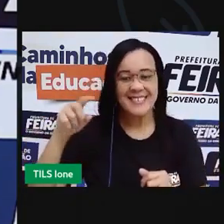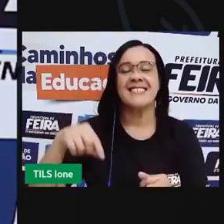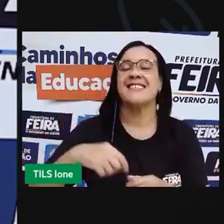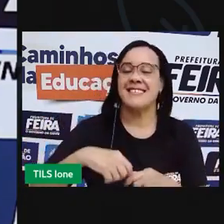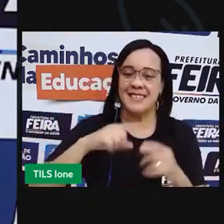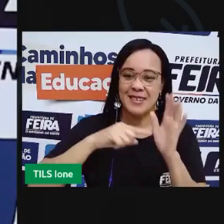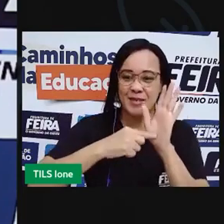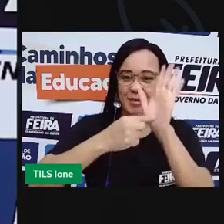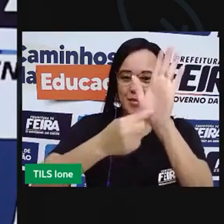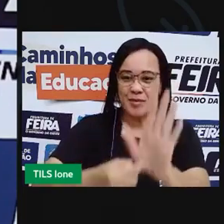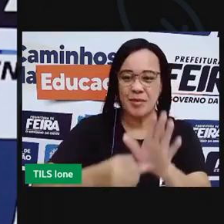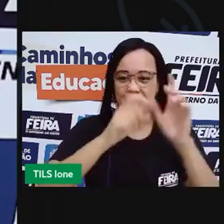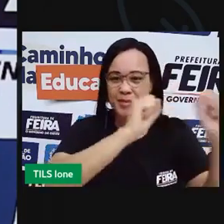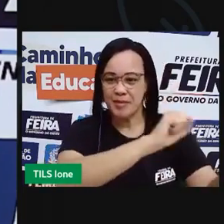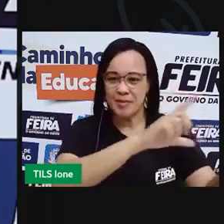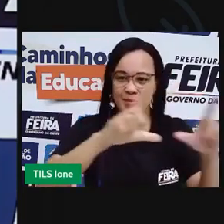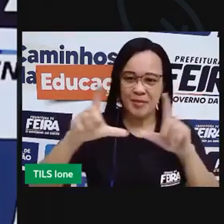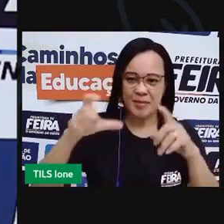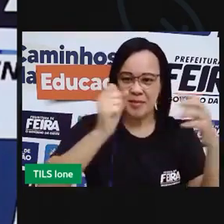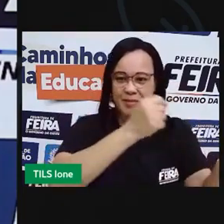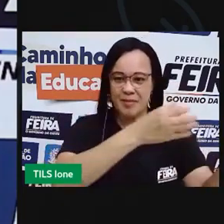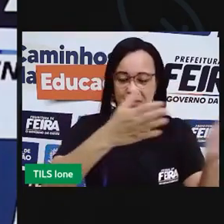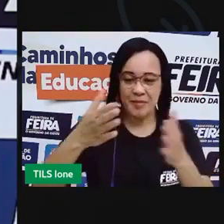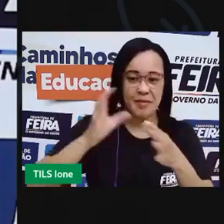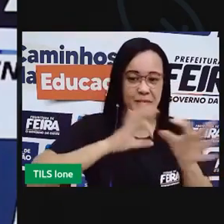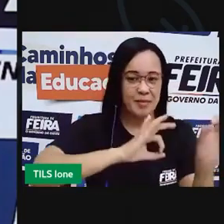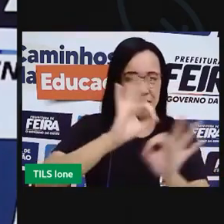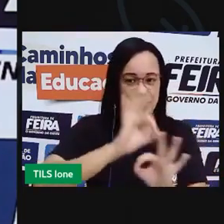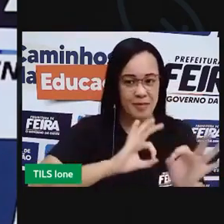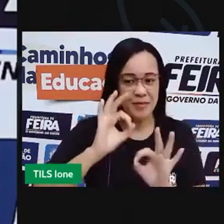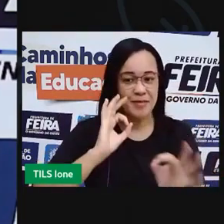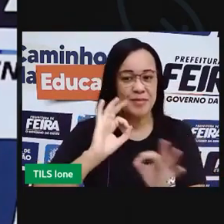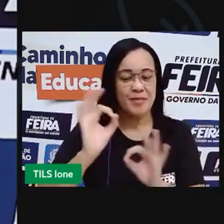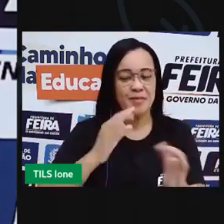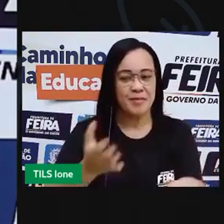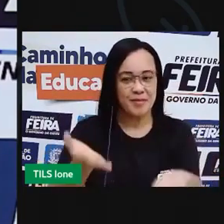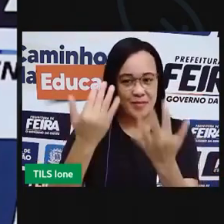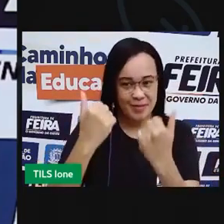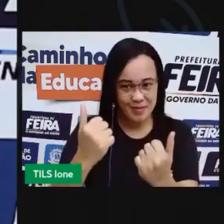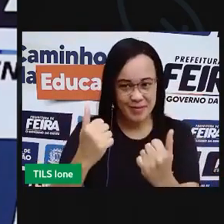vou mostrar para você a apresentação que eu preparei para essa aula. Vem comigo.